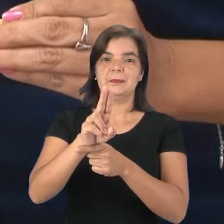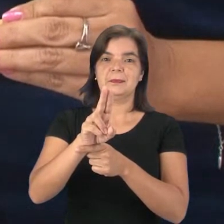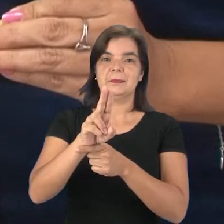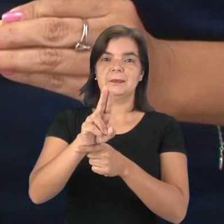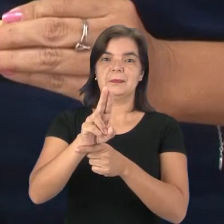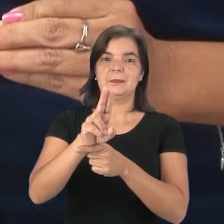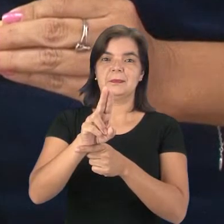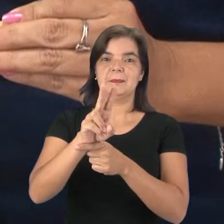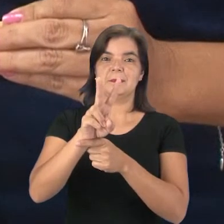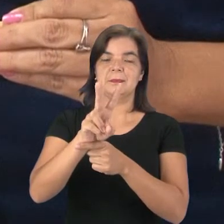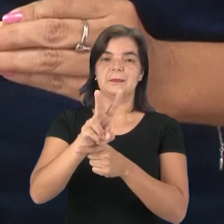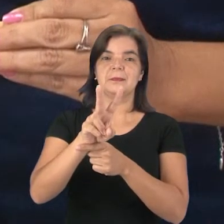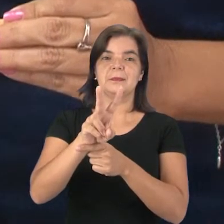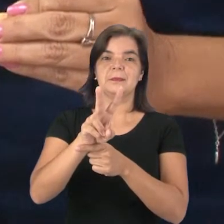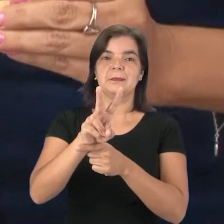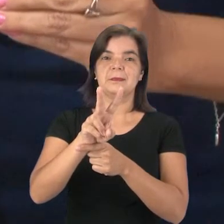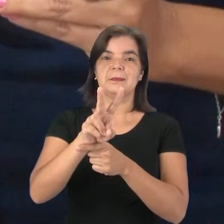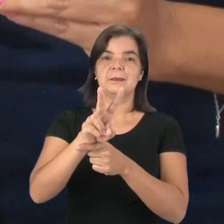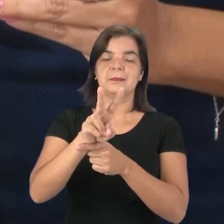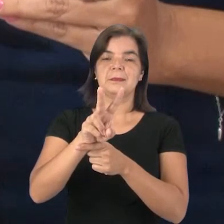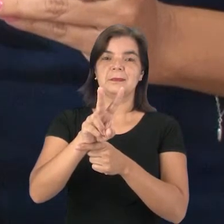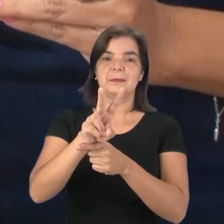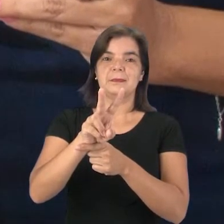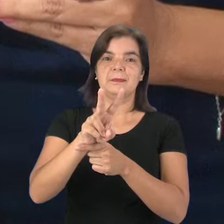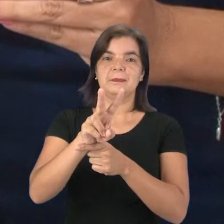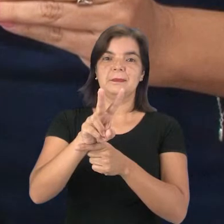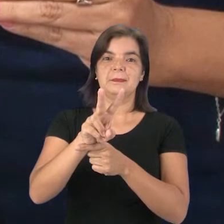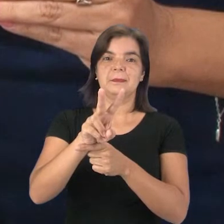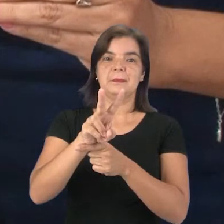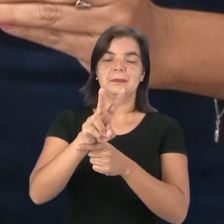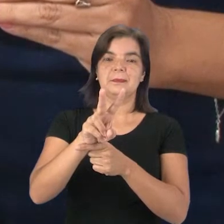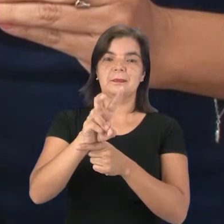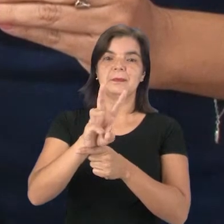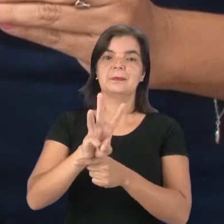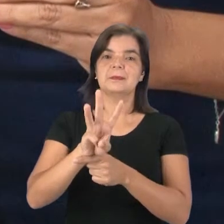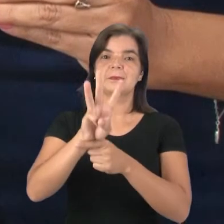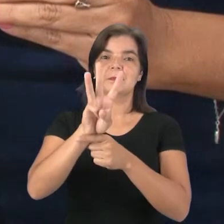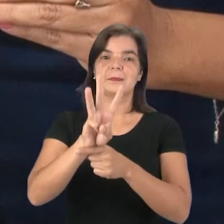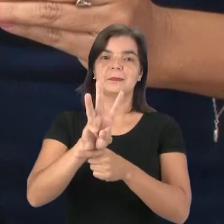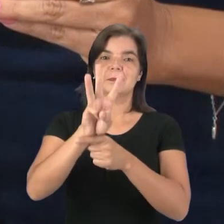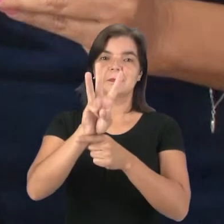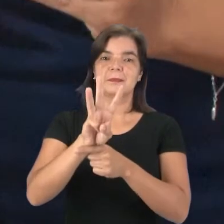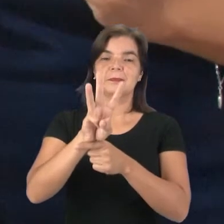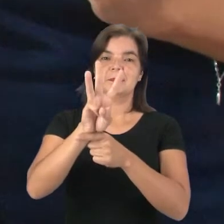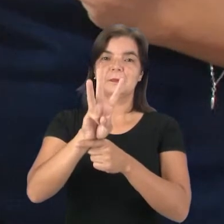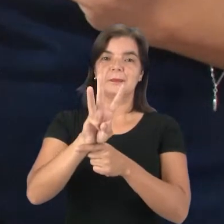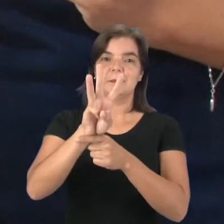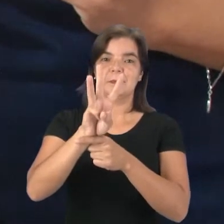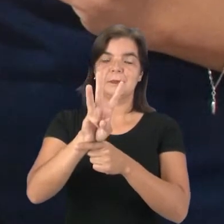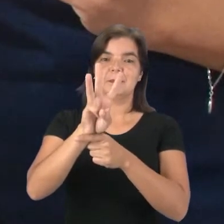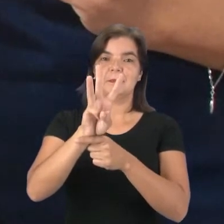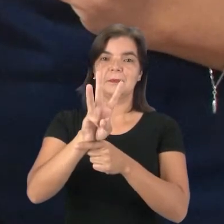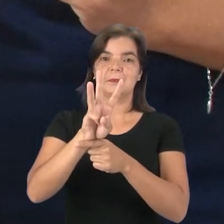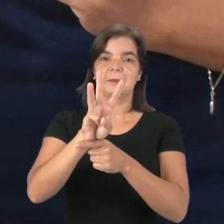a ver o w